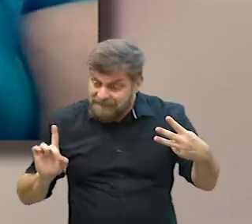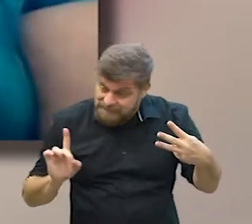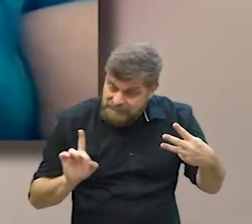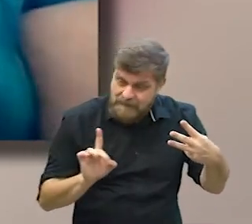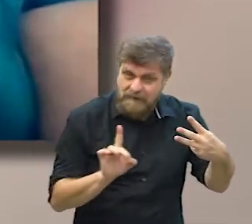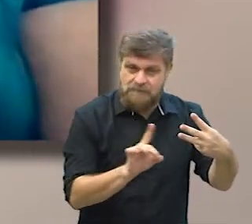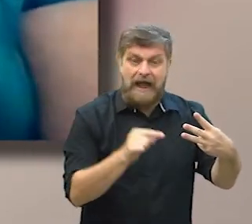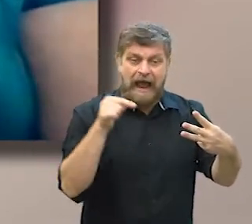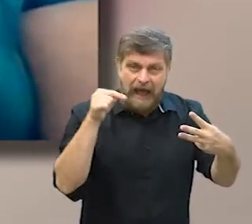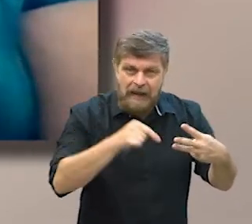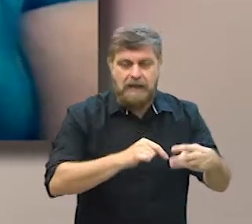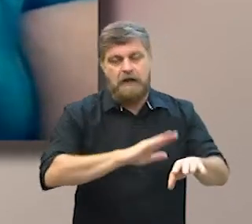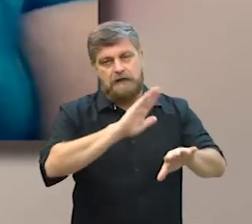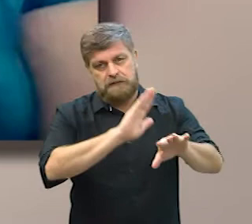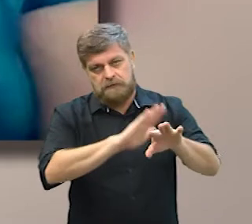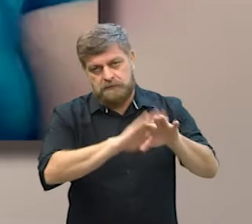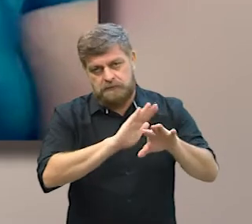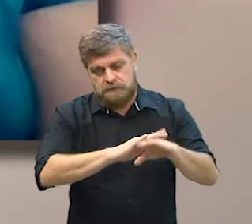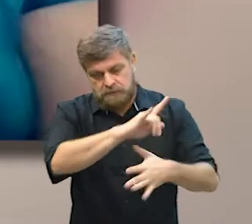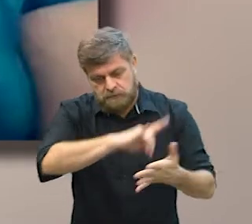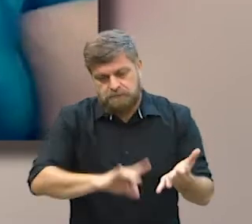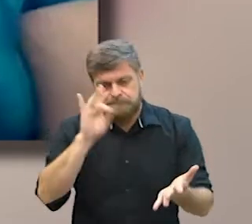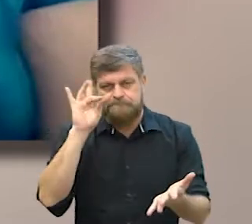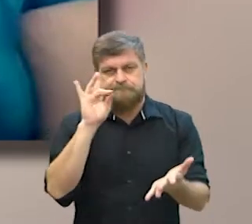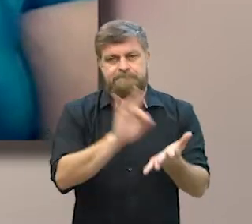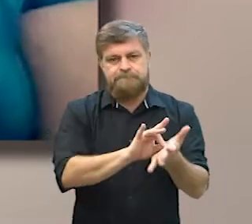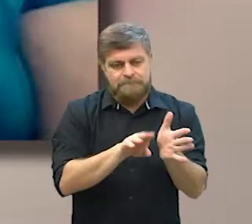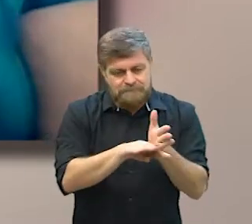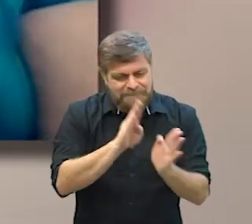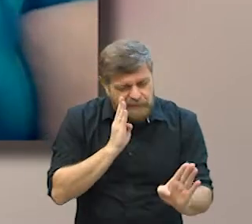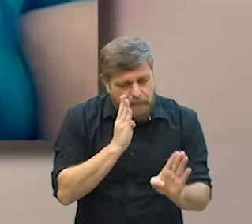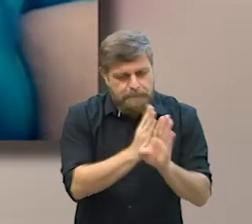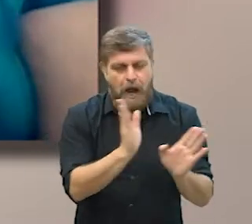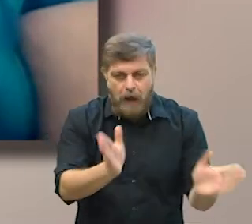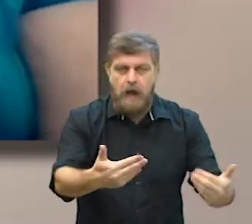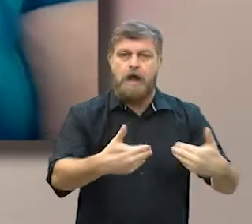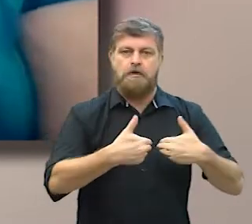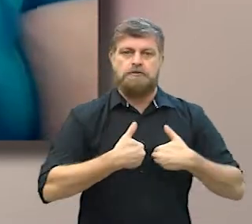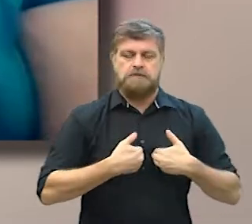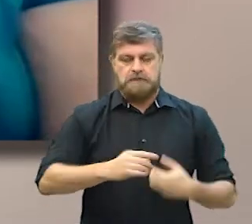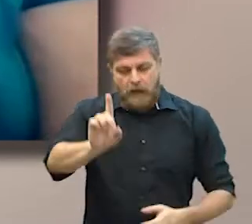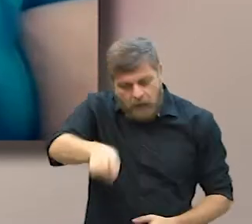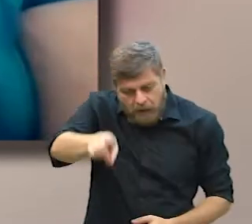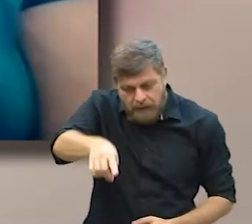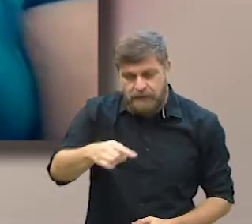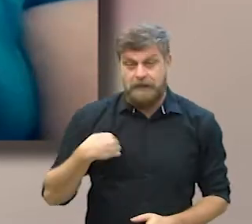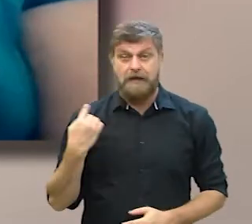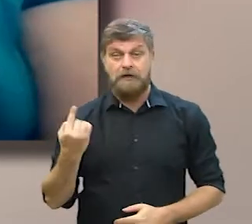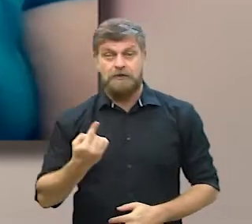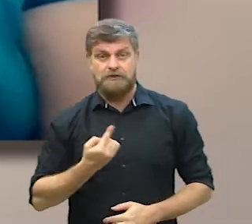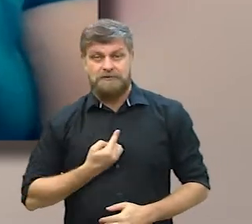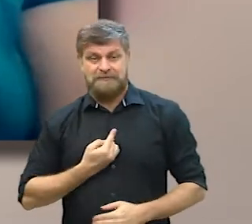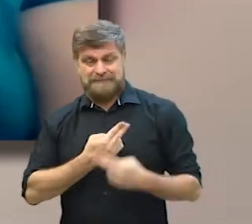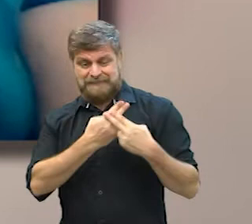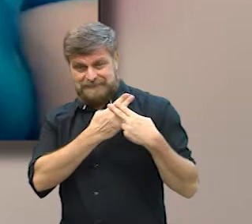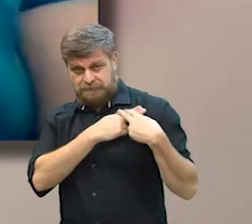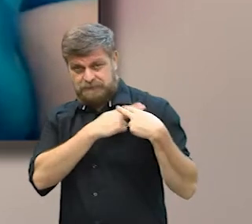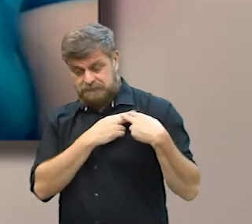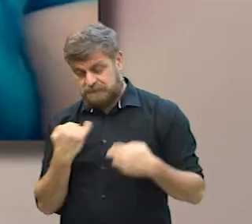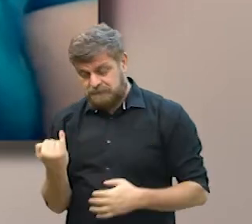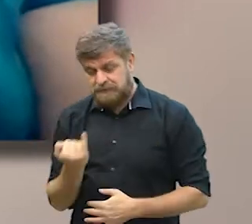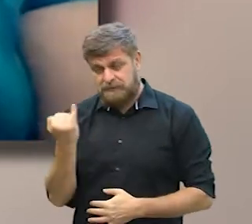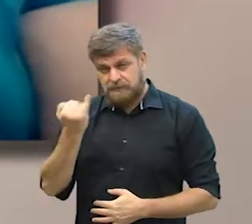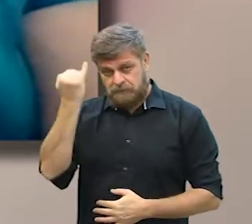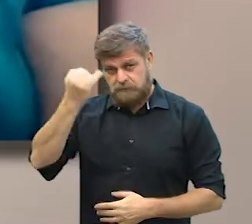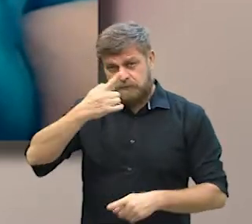especialidades médicas, para que daí, de fato, seja dado o diagnóstico. Então, a nossa função também é